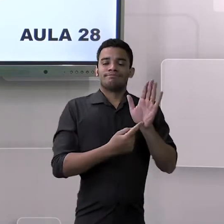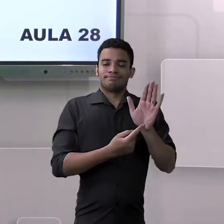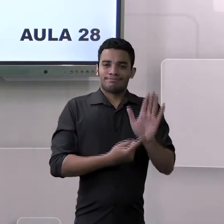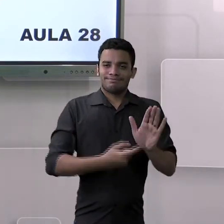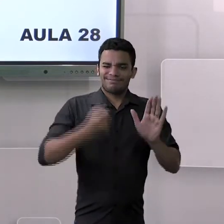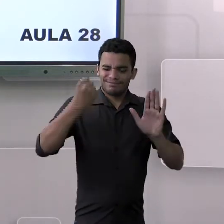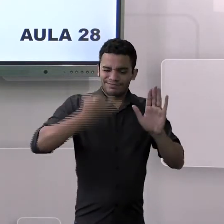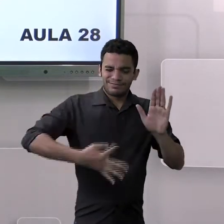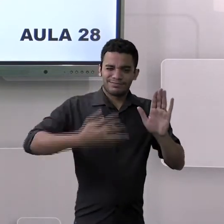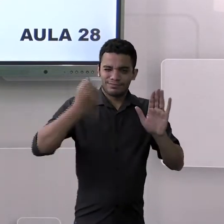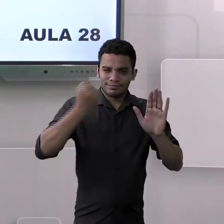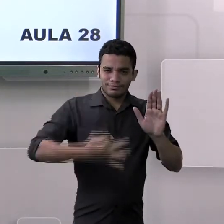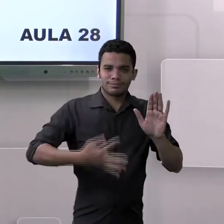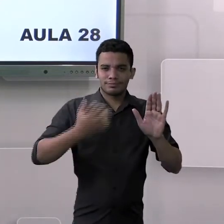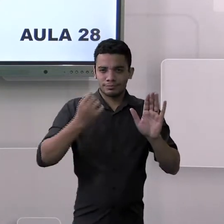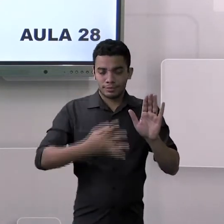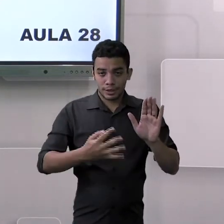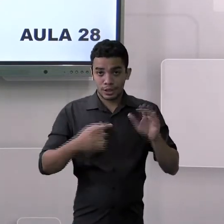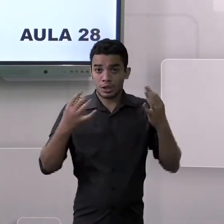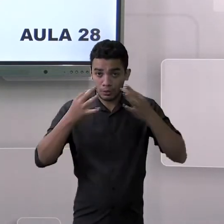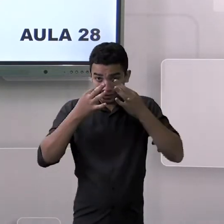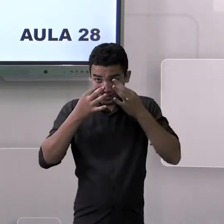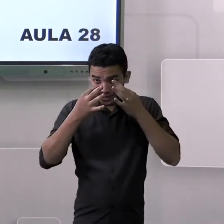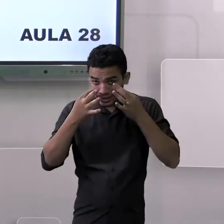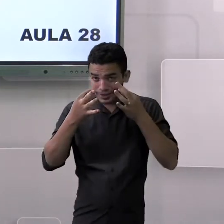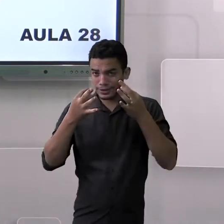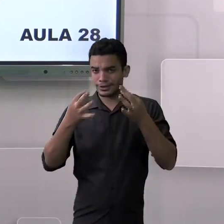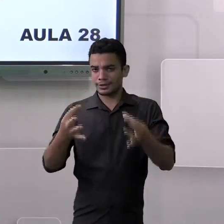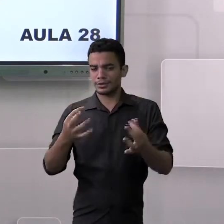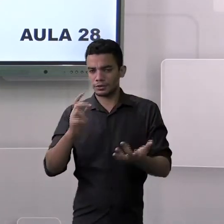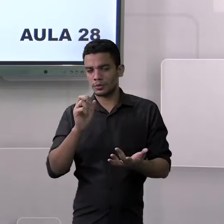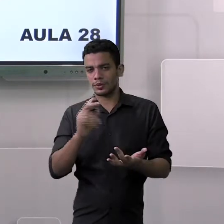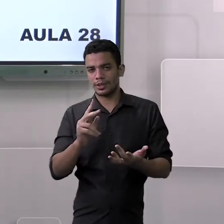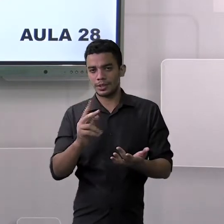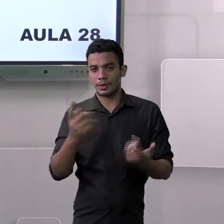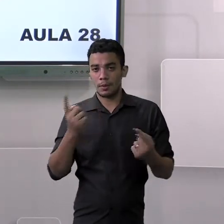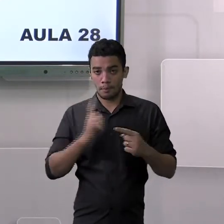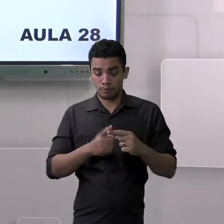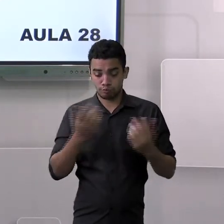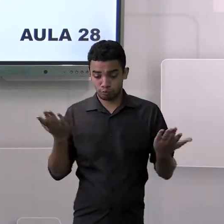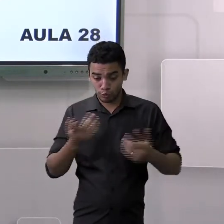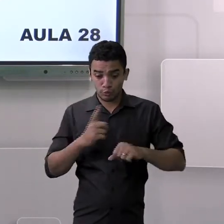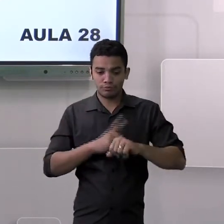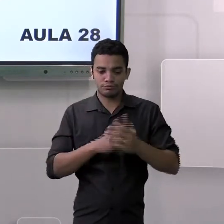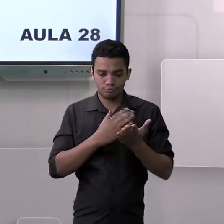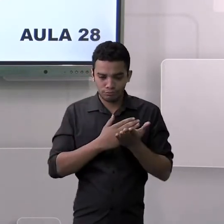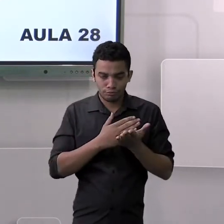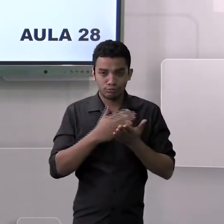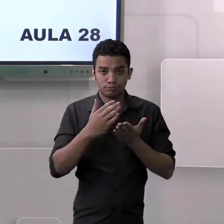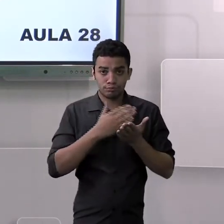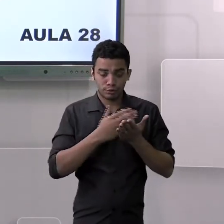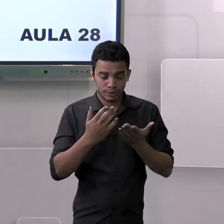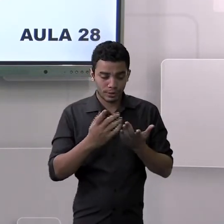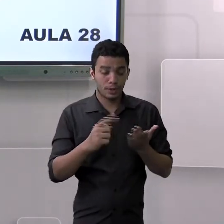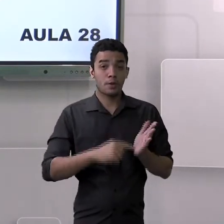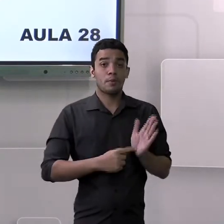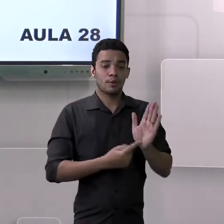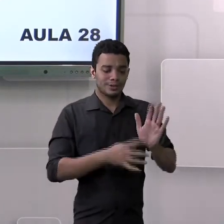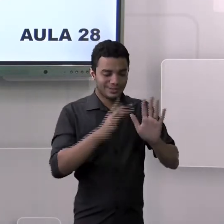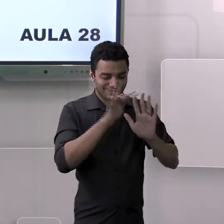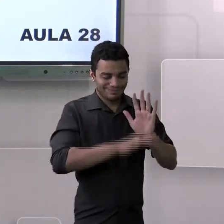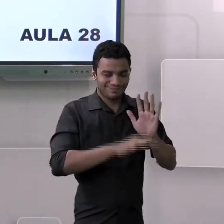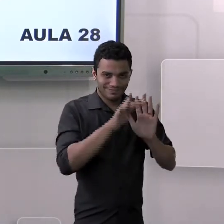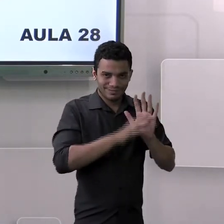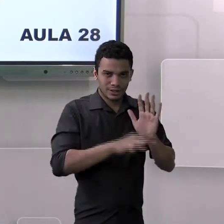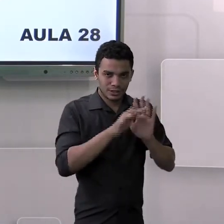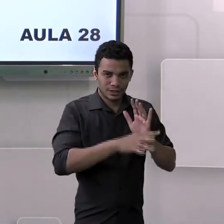hoje. Então fiquem ligadinhos, pois vamos começar a nossa aula explorando um texto com as